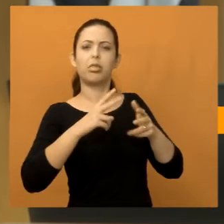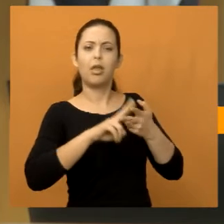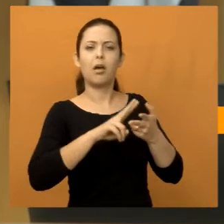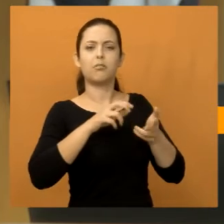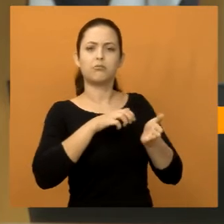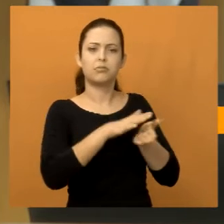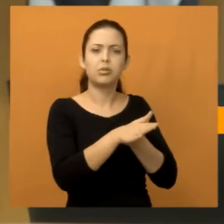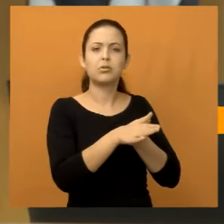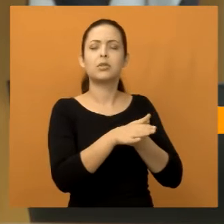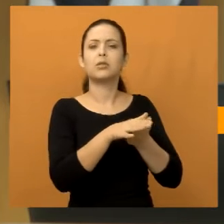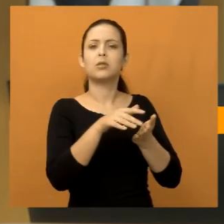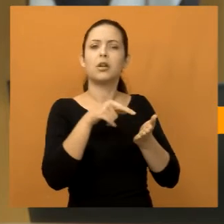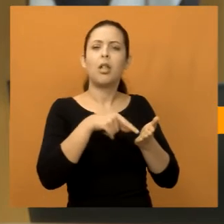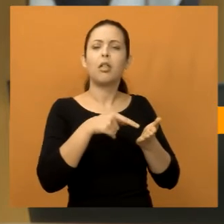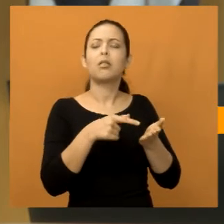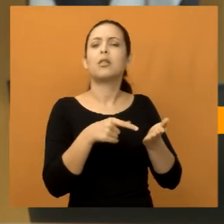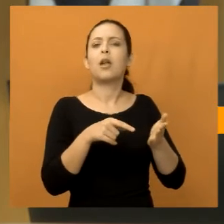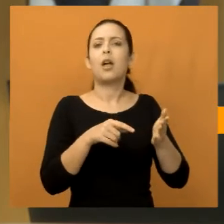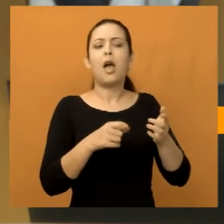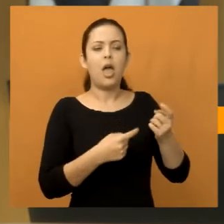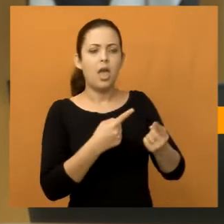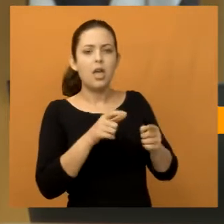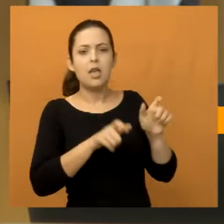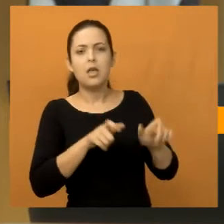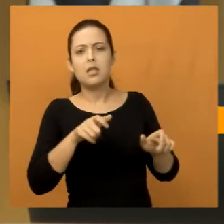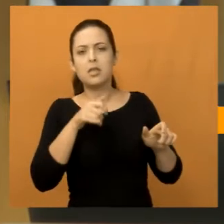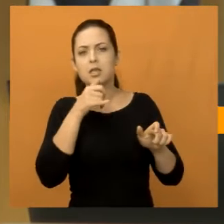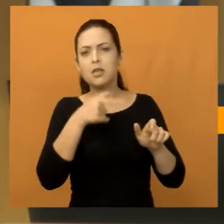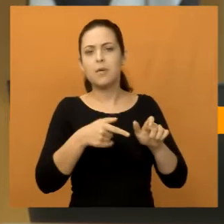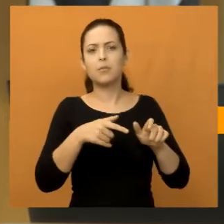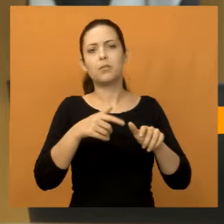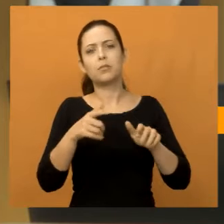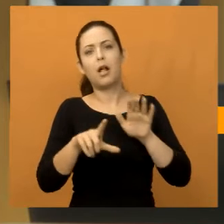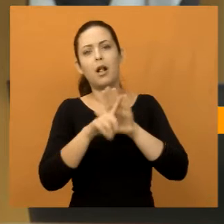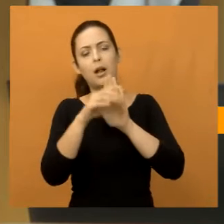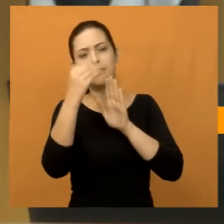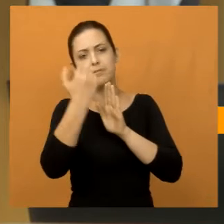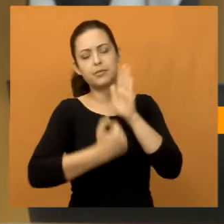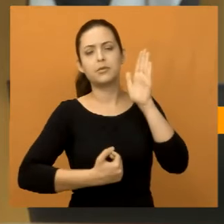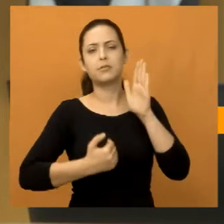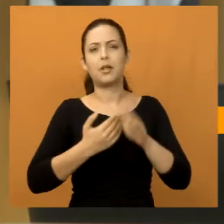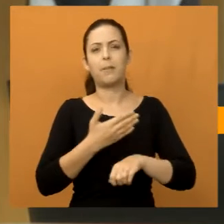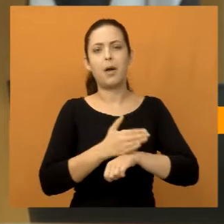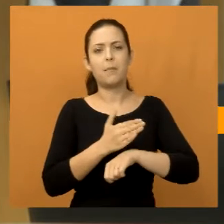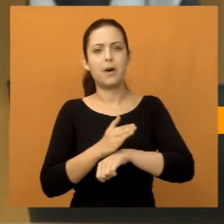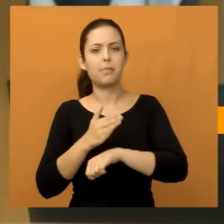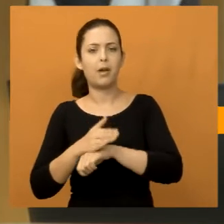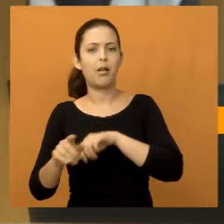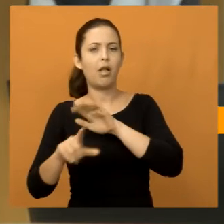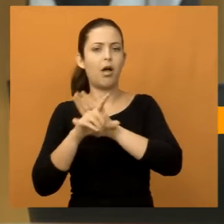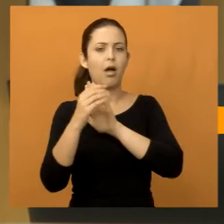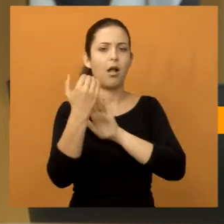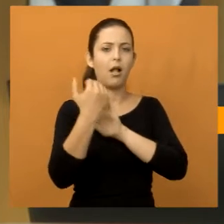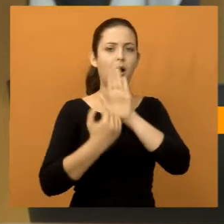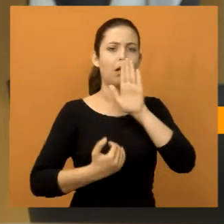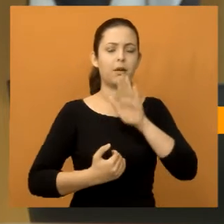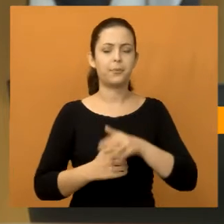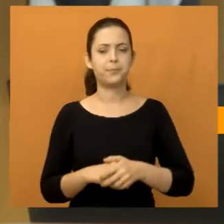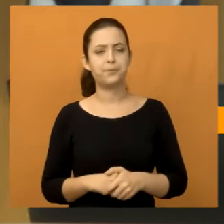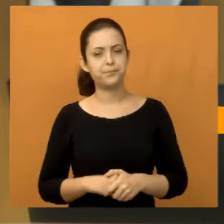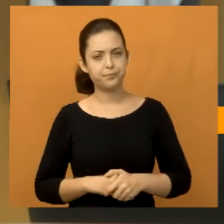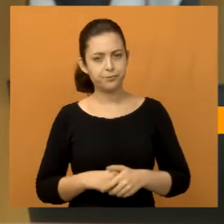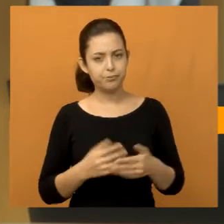envolvidas, né? Nesse caso ilícito, nessas práticas ilegais, né? Que